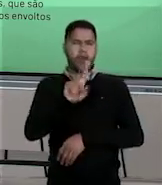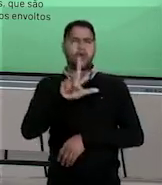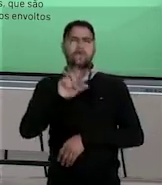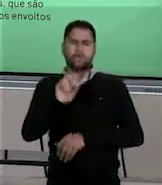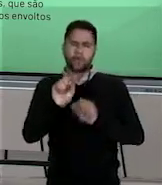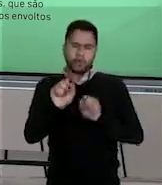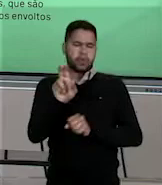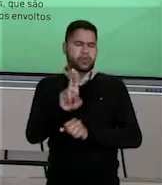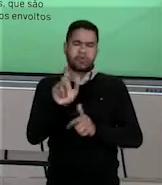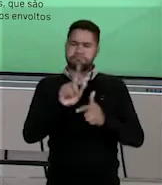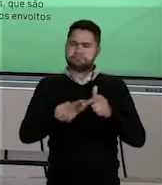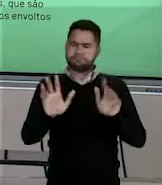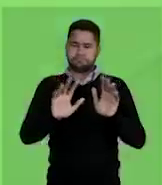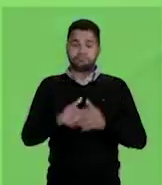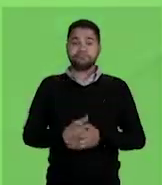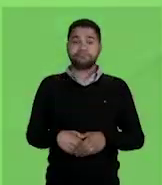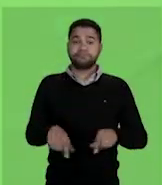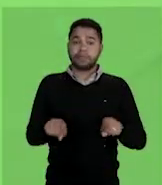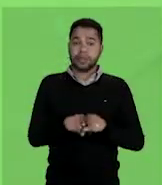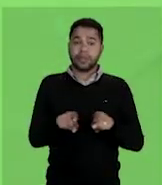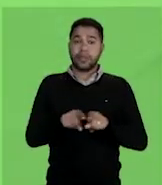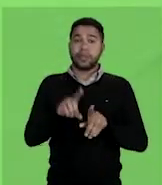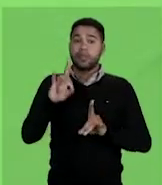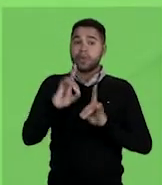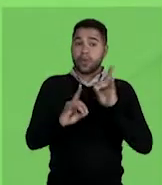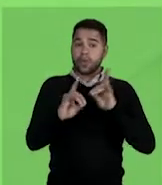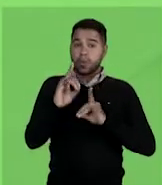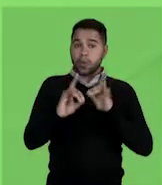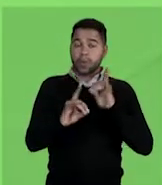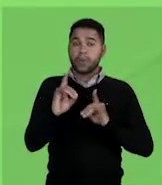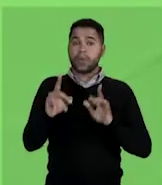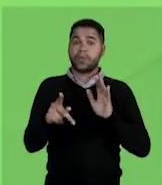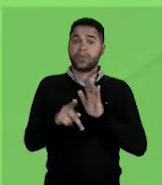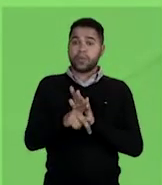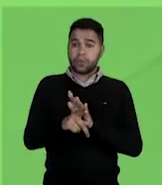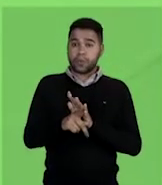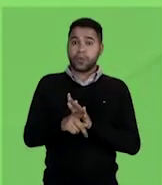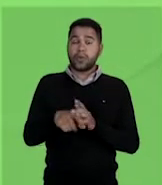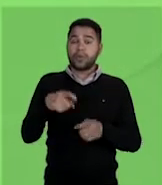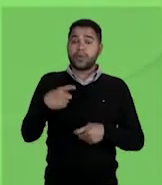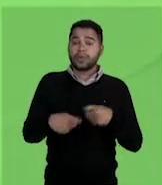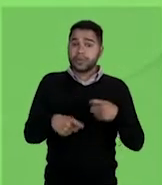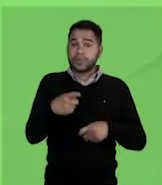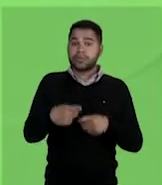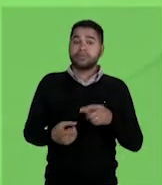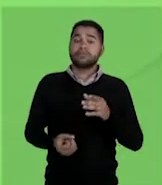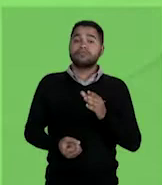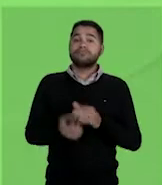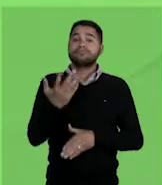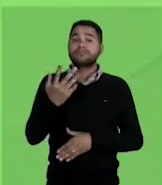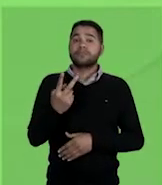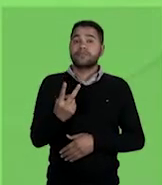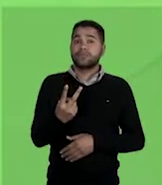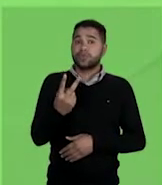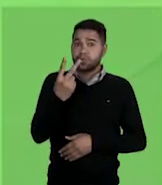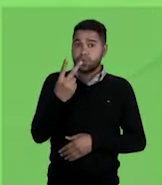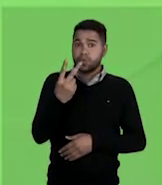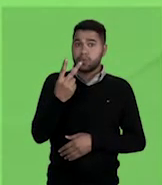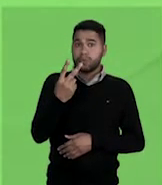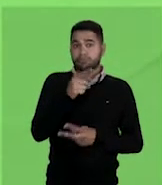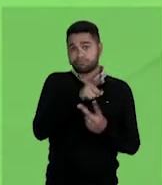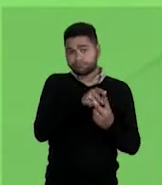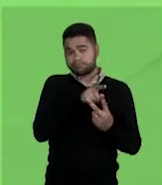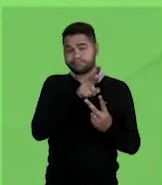certo. E também os hormônios sexuais. São formados por duas